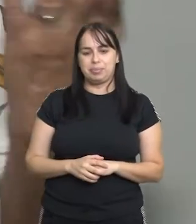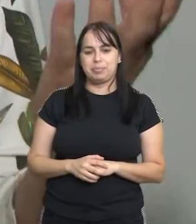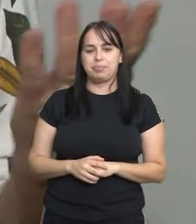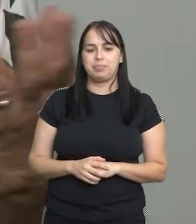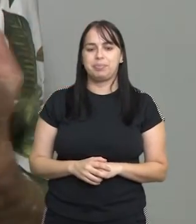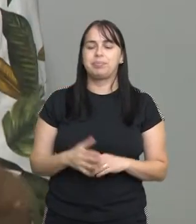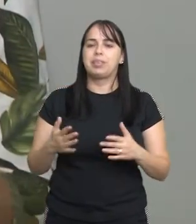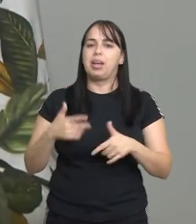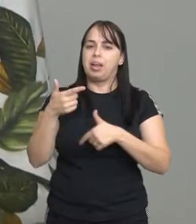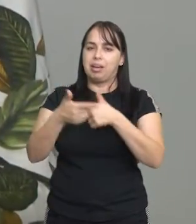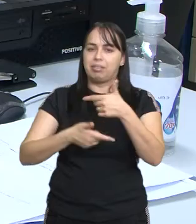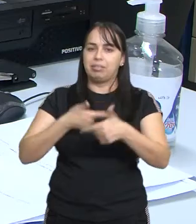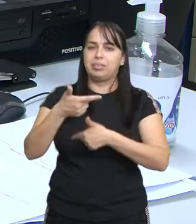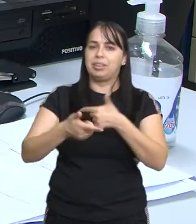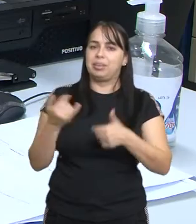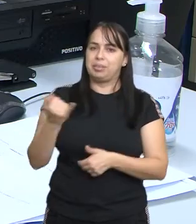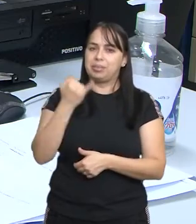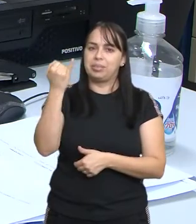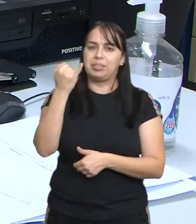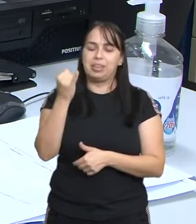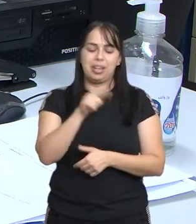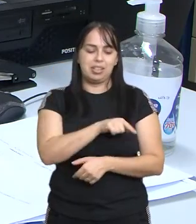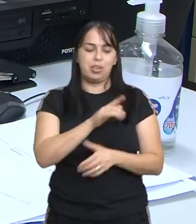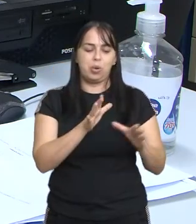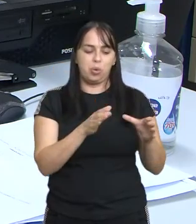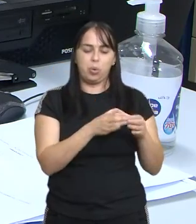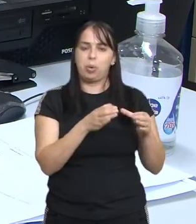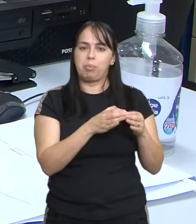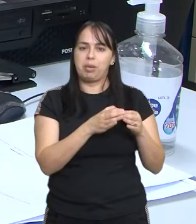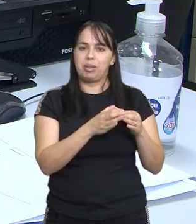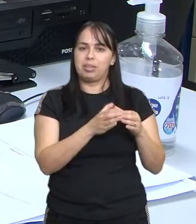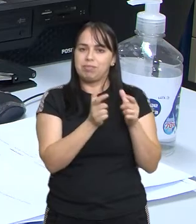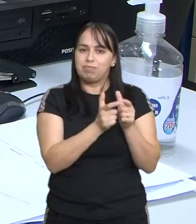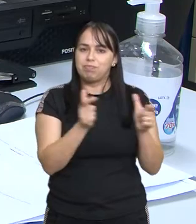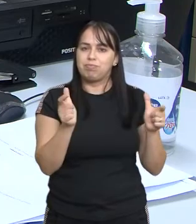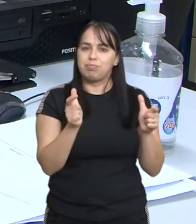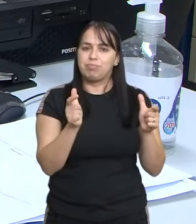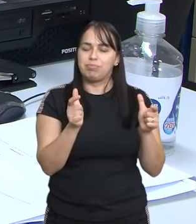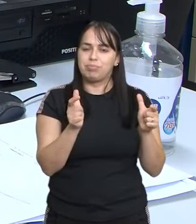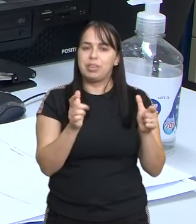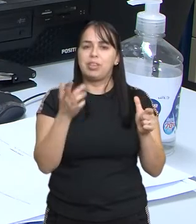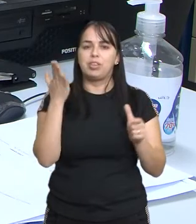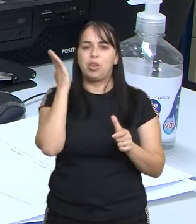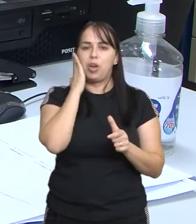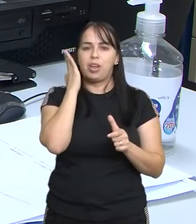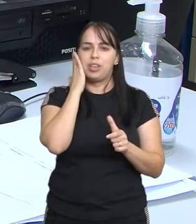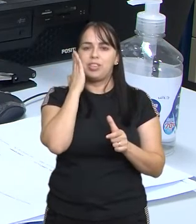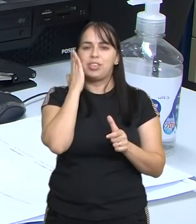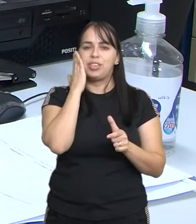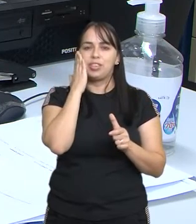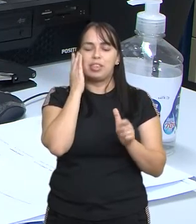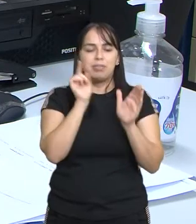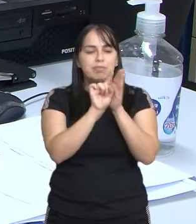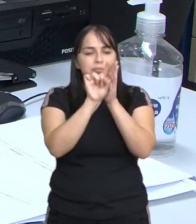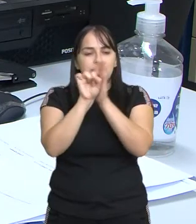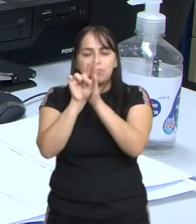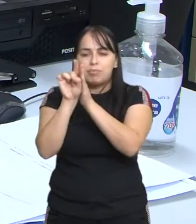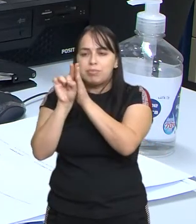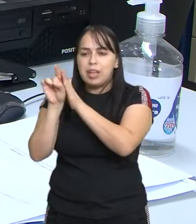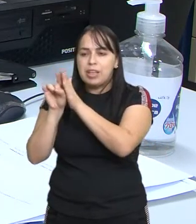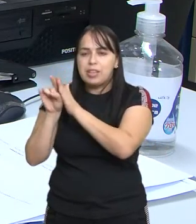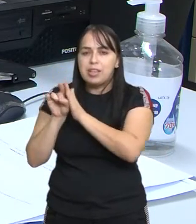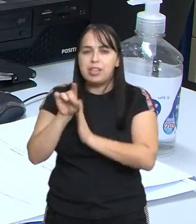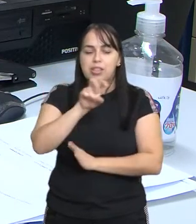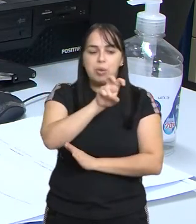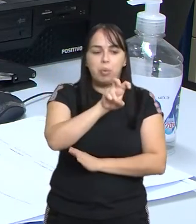essas crianças, para esses adultos. É importantíssimo trabalhar para esse público que só vem crescendo, né? O último dado que a gente